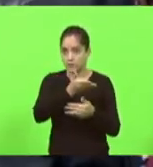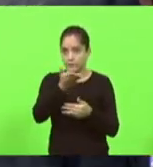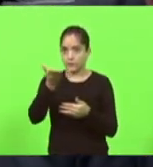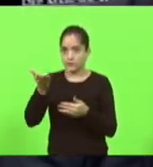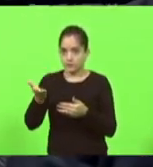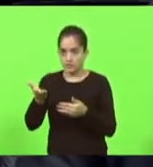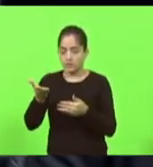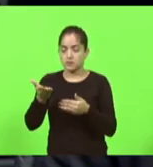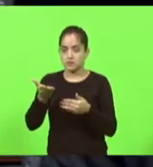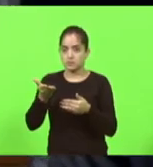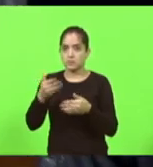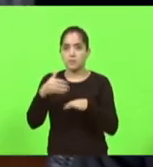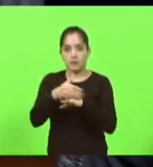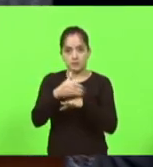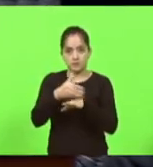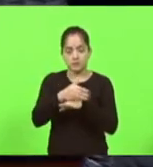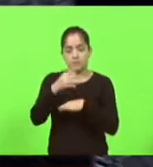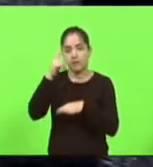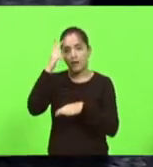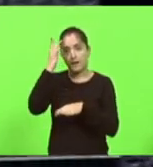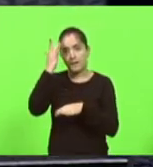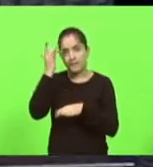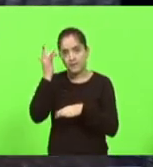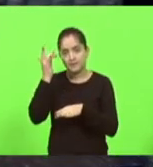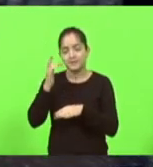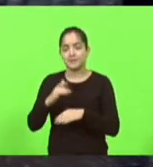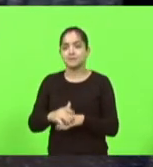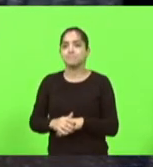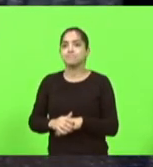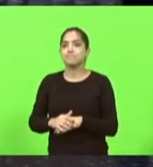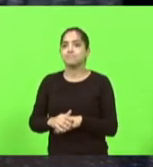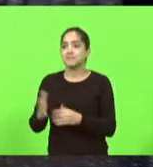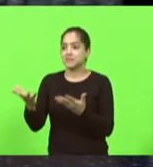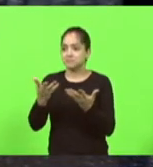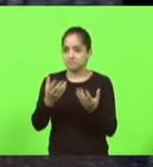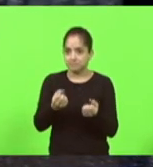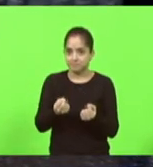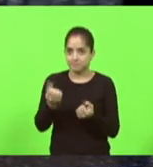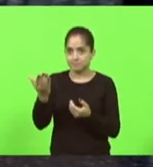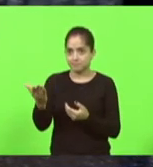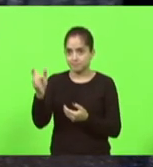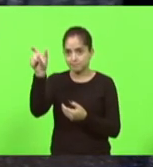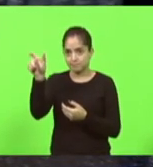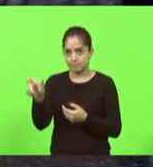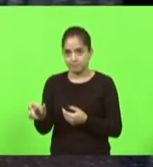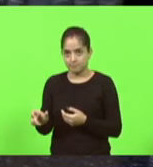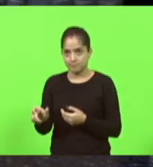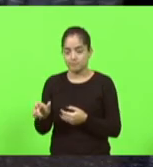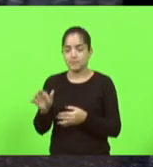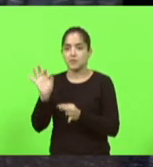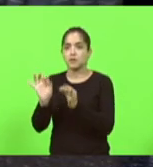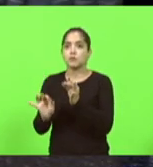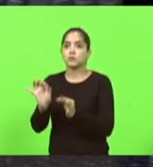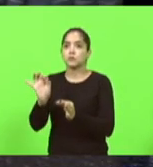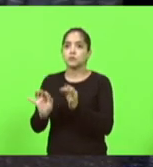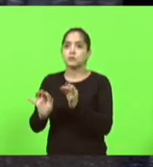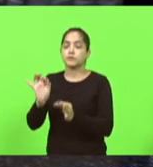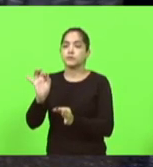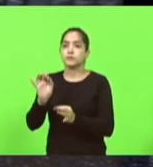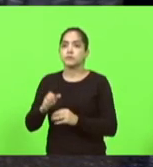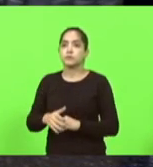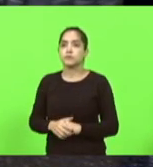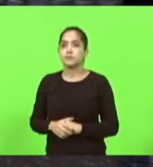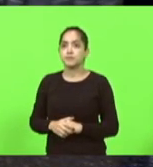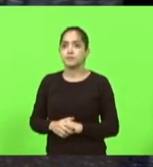puderem comparecer amanhã para receber o doutor Emanuel Schenck do Amaral e Silva